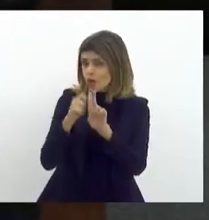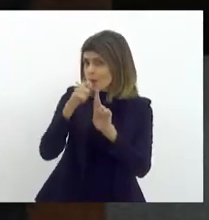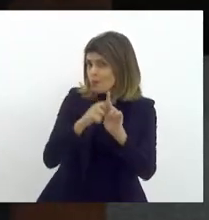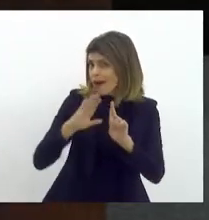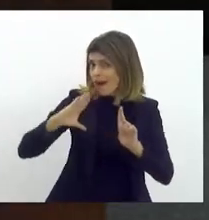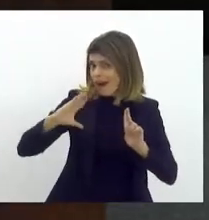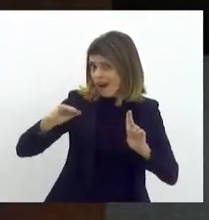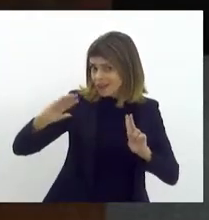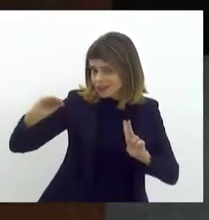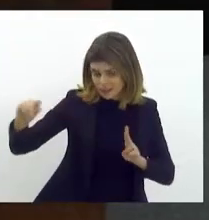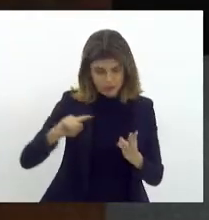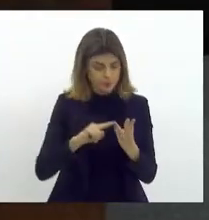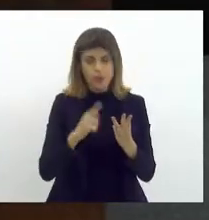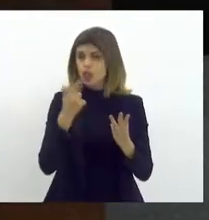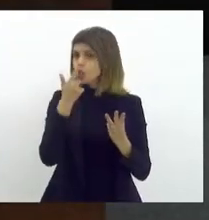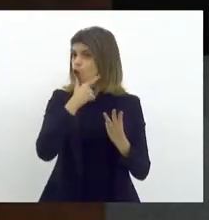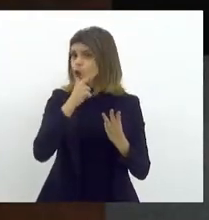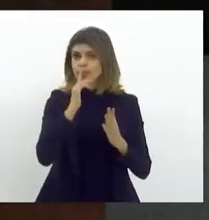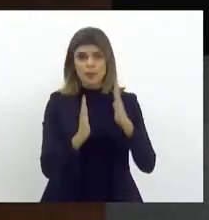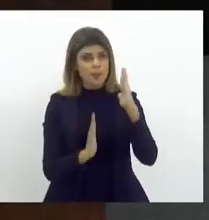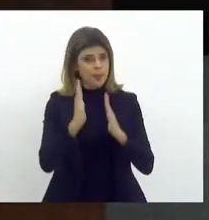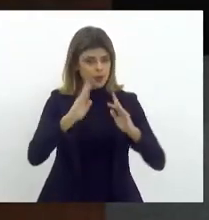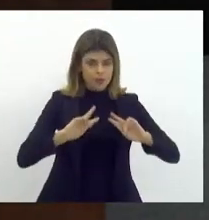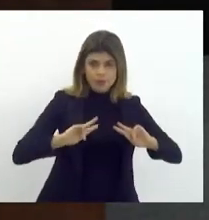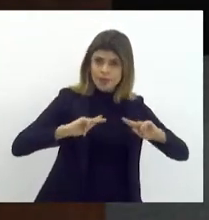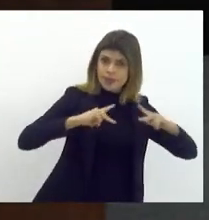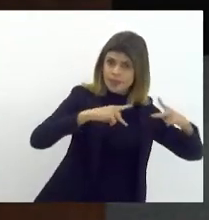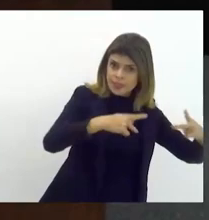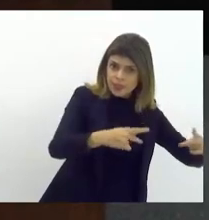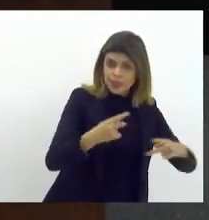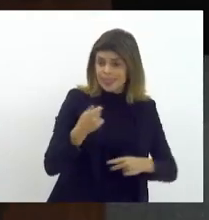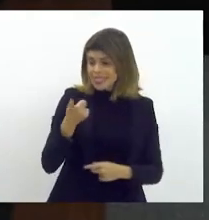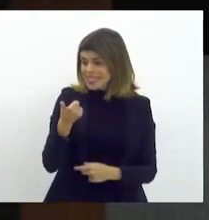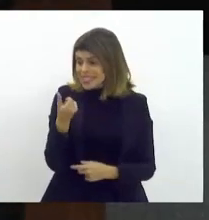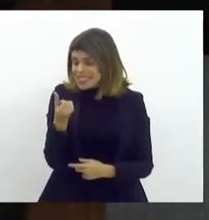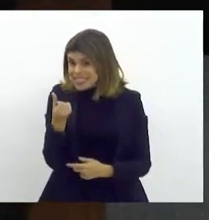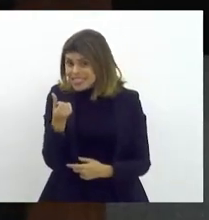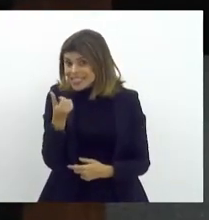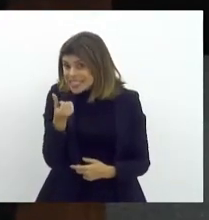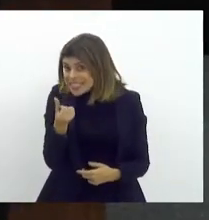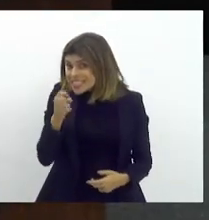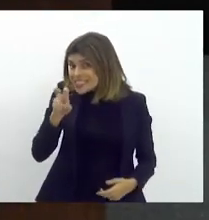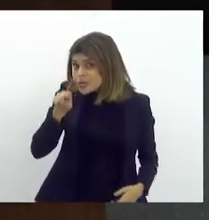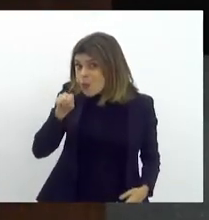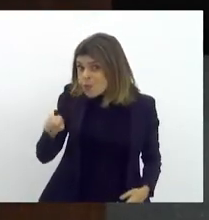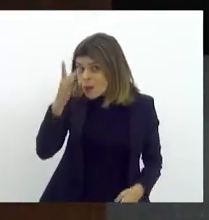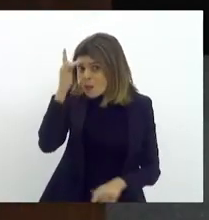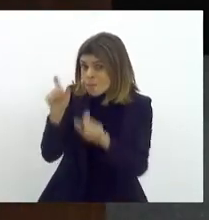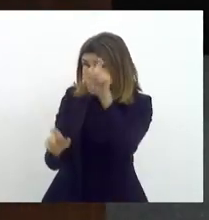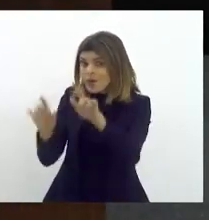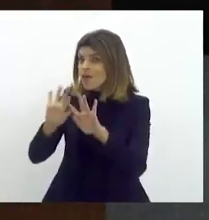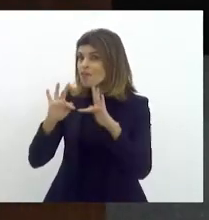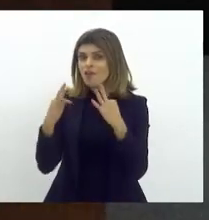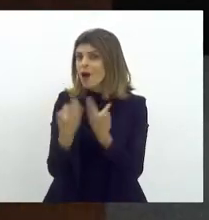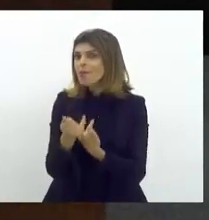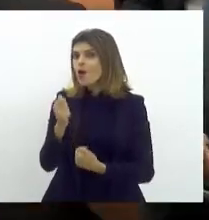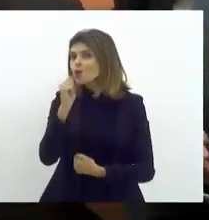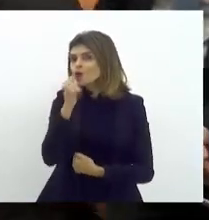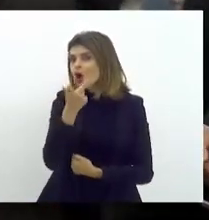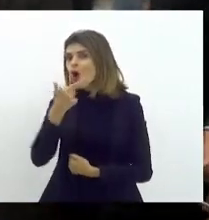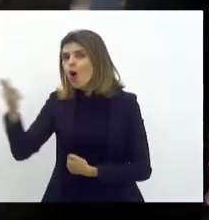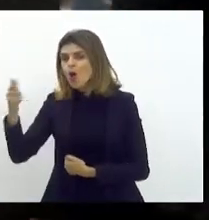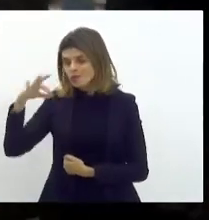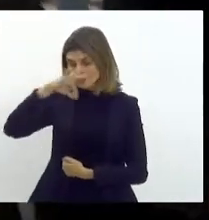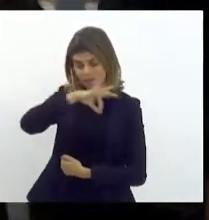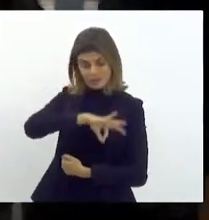não garantia uma transição e essa 65 mil pessoas ou famílias sequer tinham outros benefícios